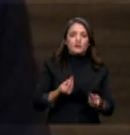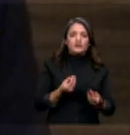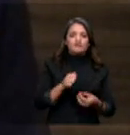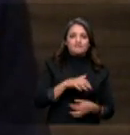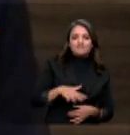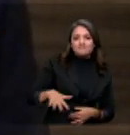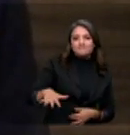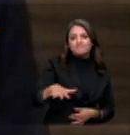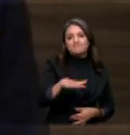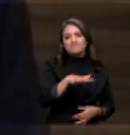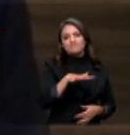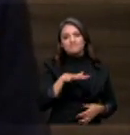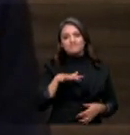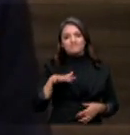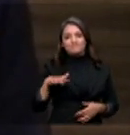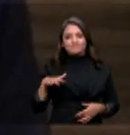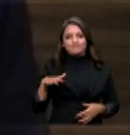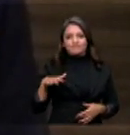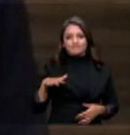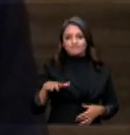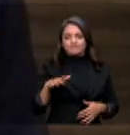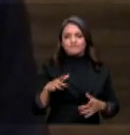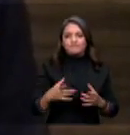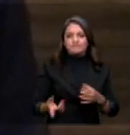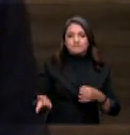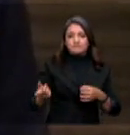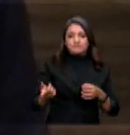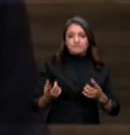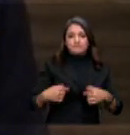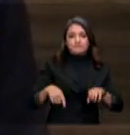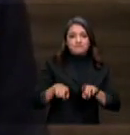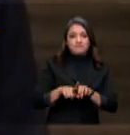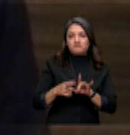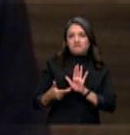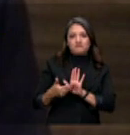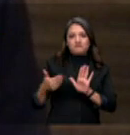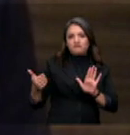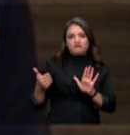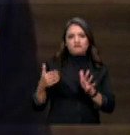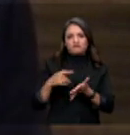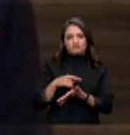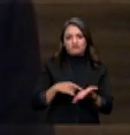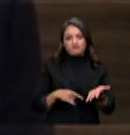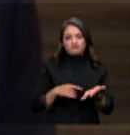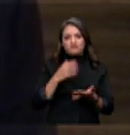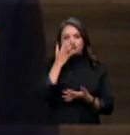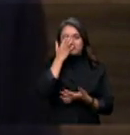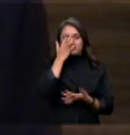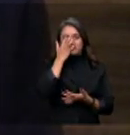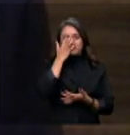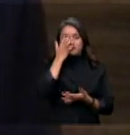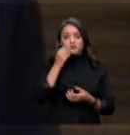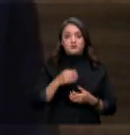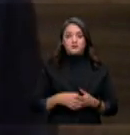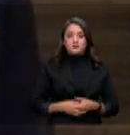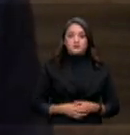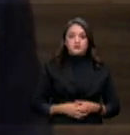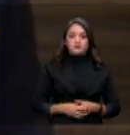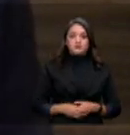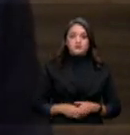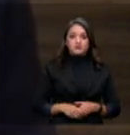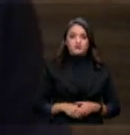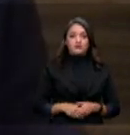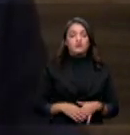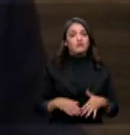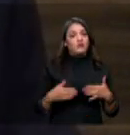erga omnes vinculante, se dirimir esse litígio. Portanto, o que eu penso que nós estamos